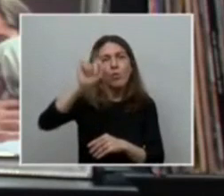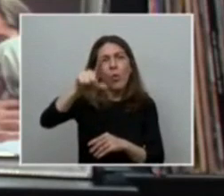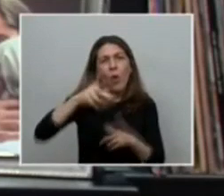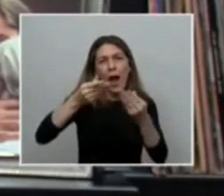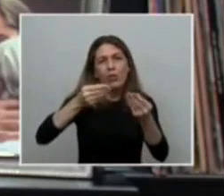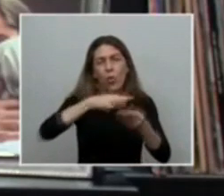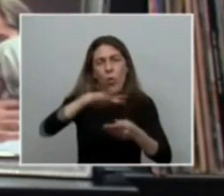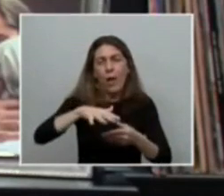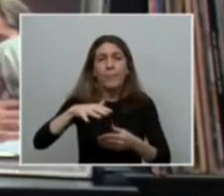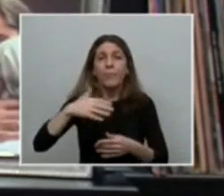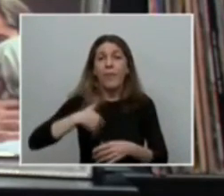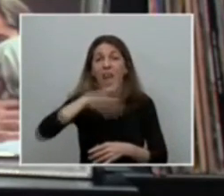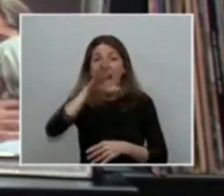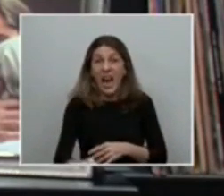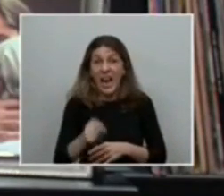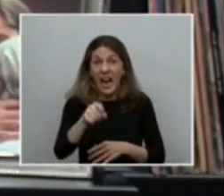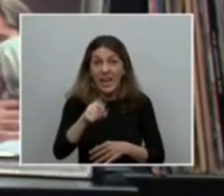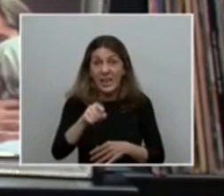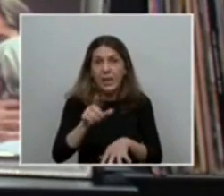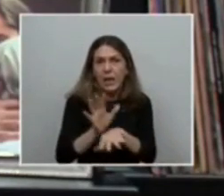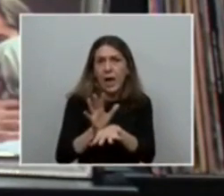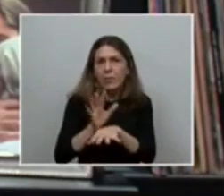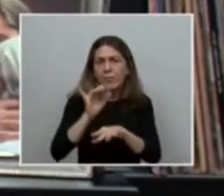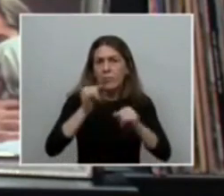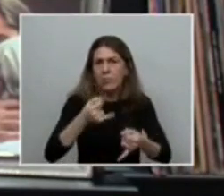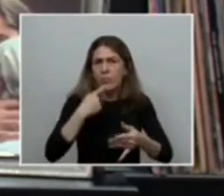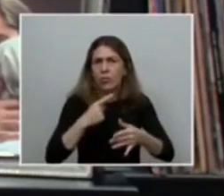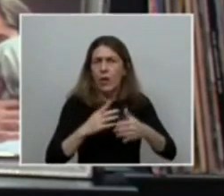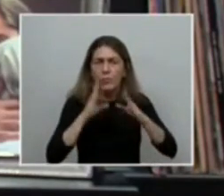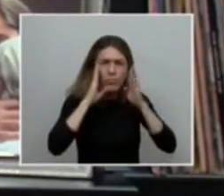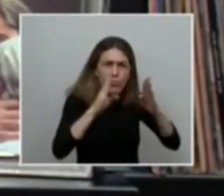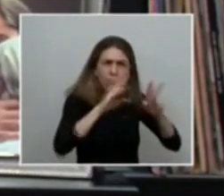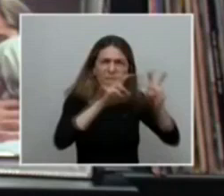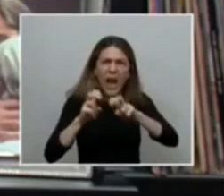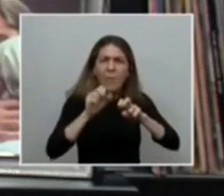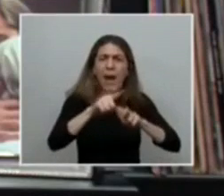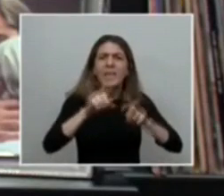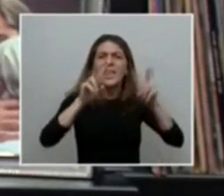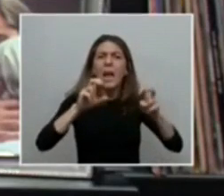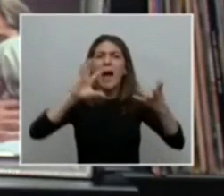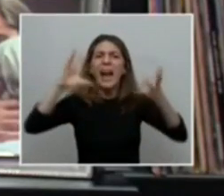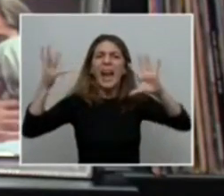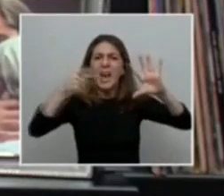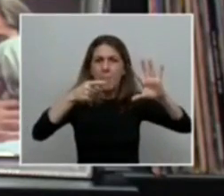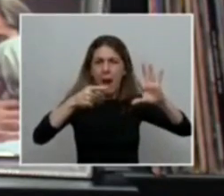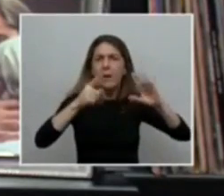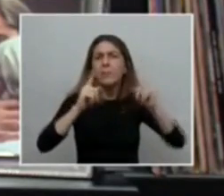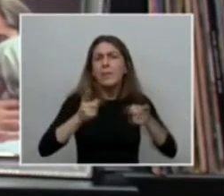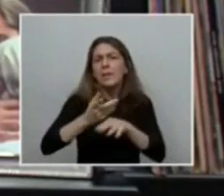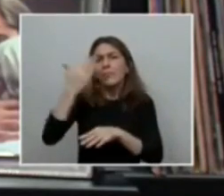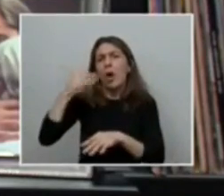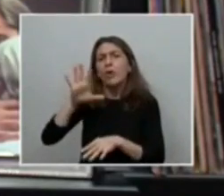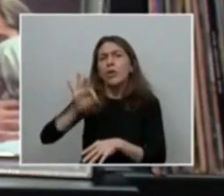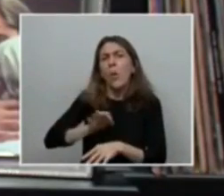agências de classificação de risco que em sua visão obriga os países pobres as individar em muito para conseguirem financiamento